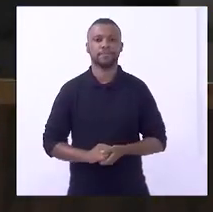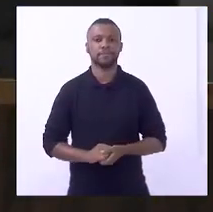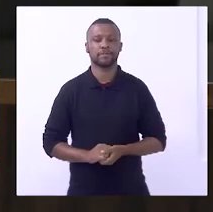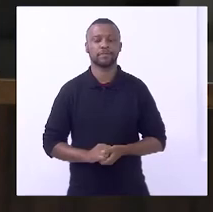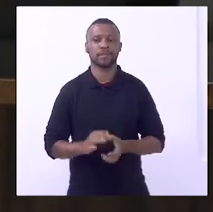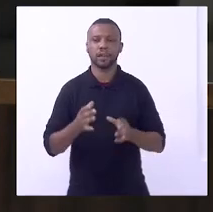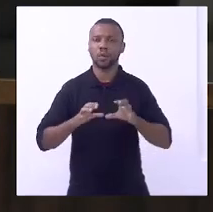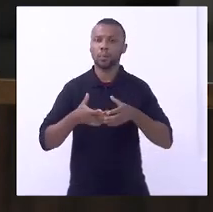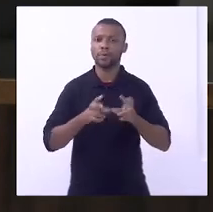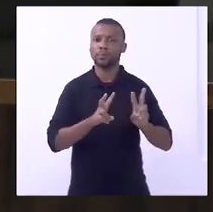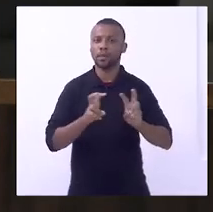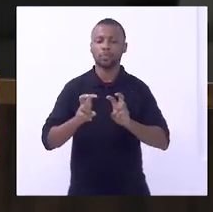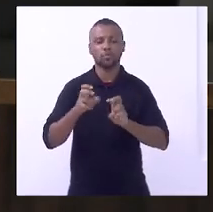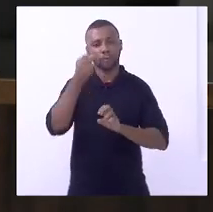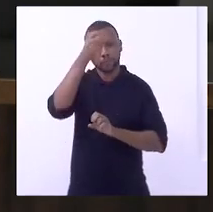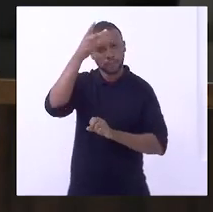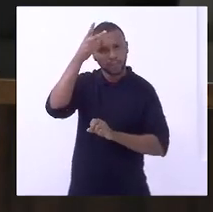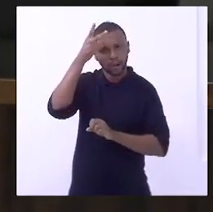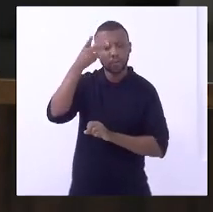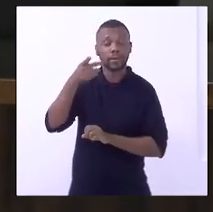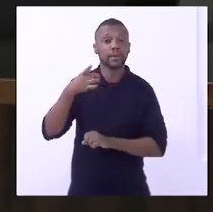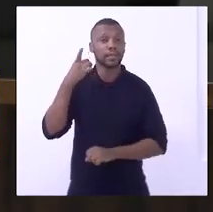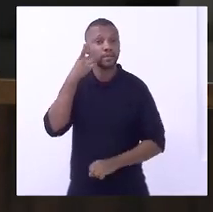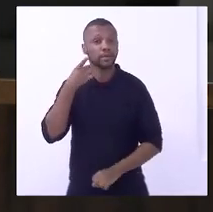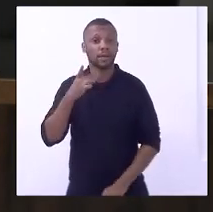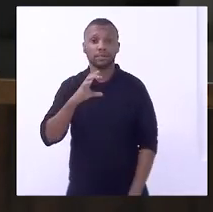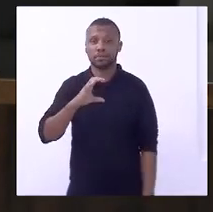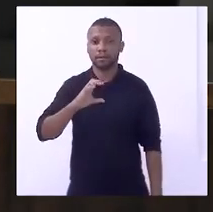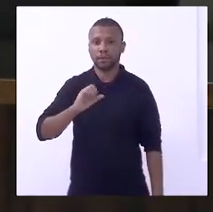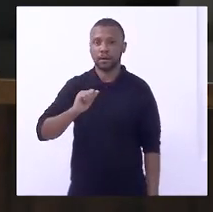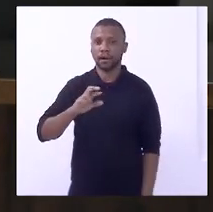Pela Comissão de Assuntos Municipais, deputado Carlos Macedo.